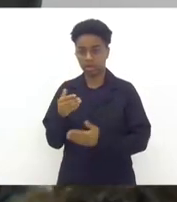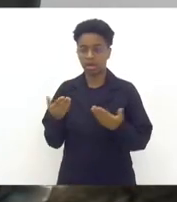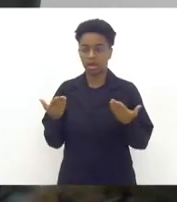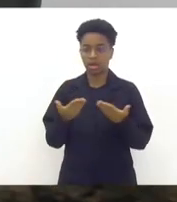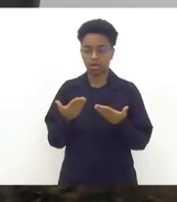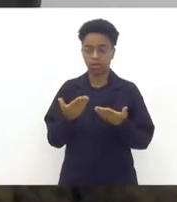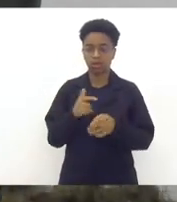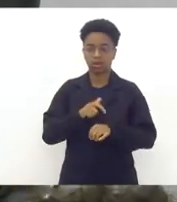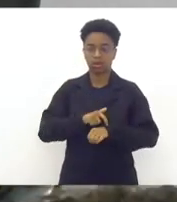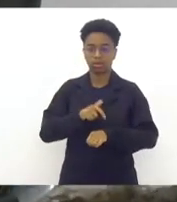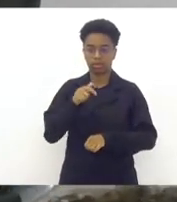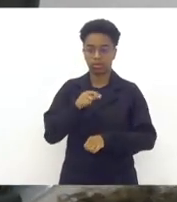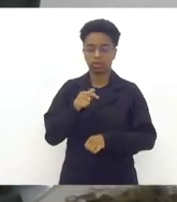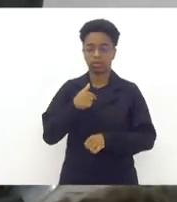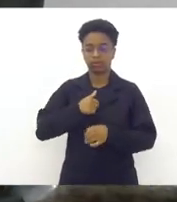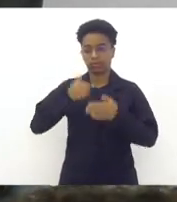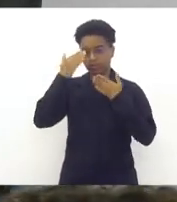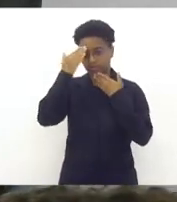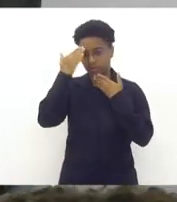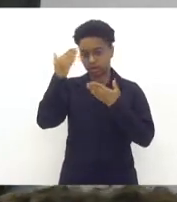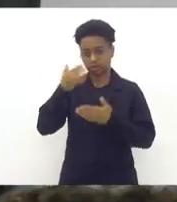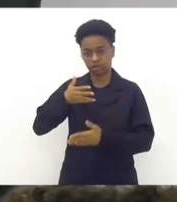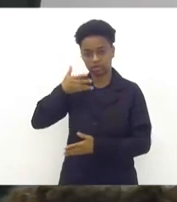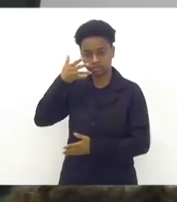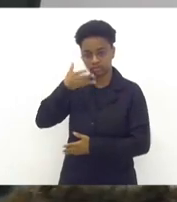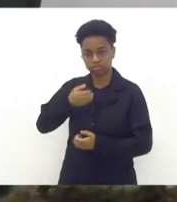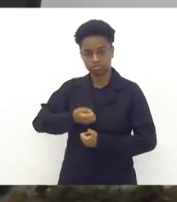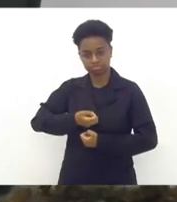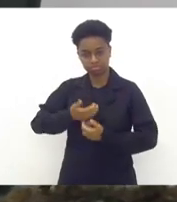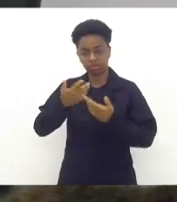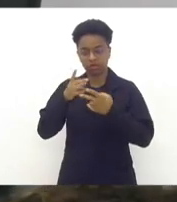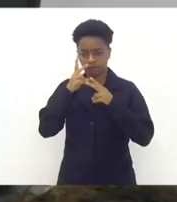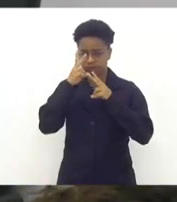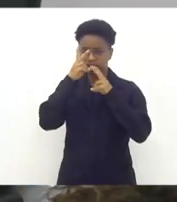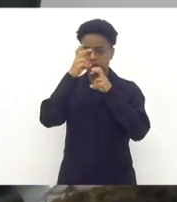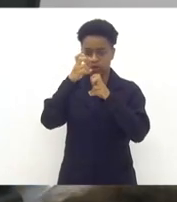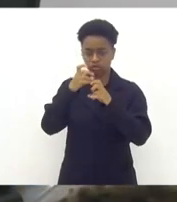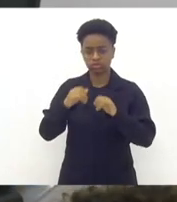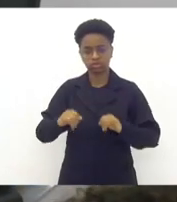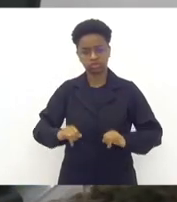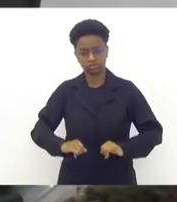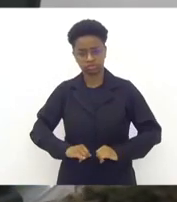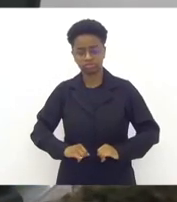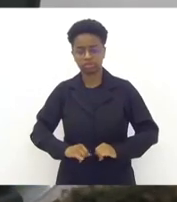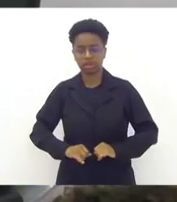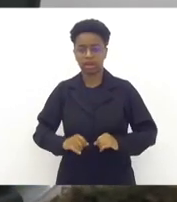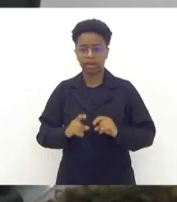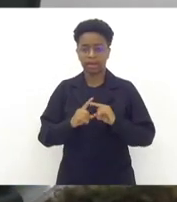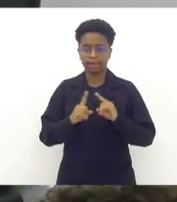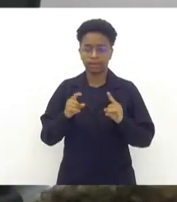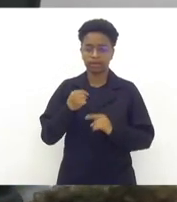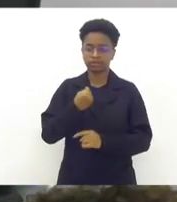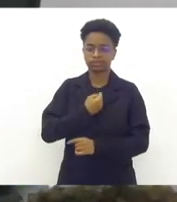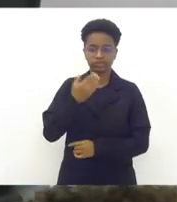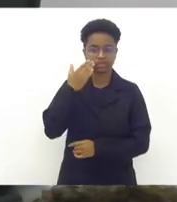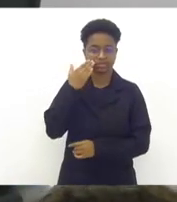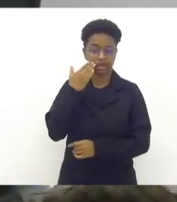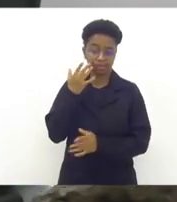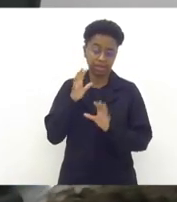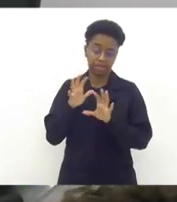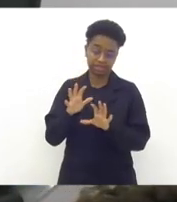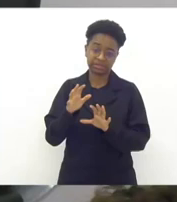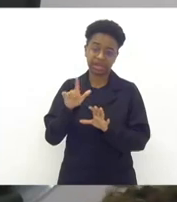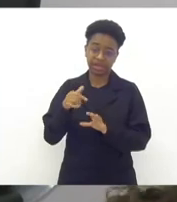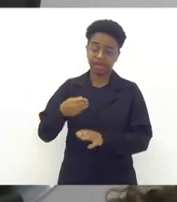num momento, agradeço o seu relato, um relato muito forte, dolorido, e a gente sabe que é isso, é reviver